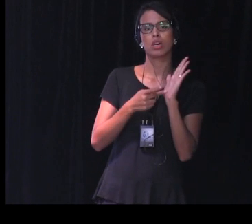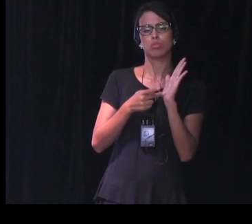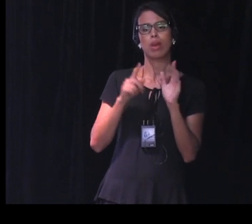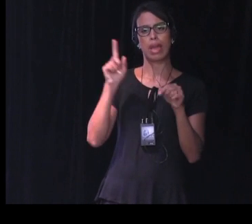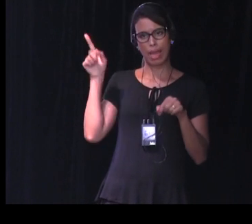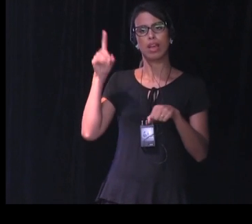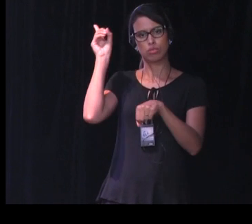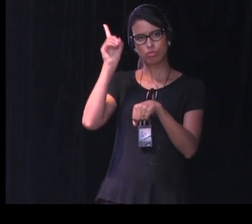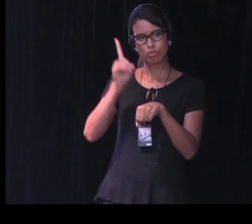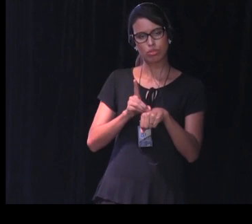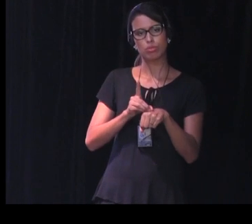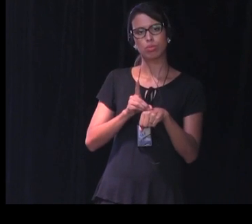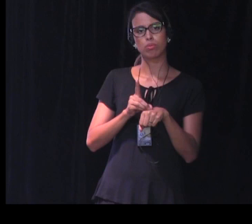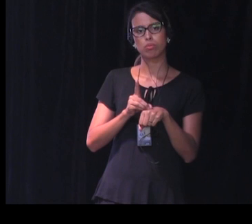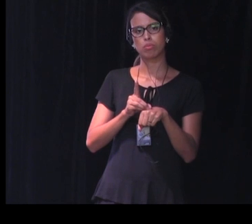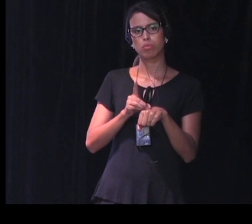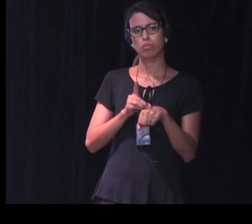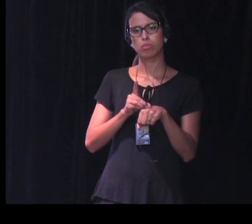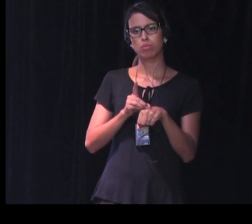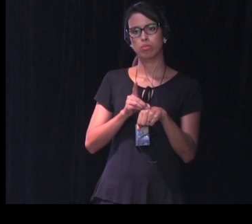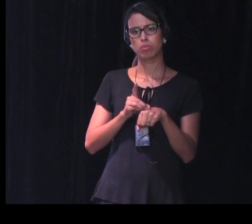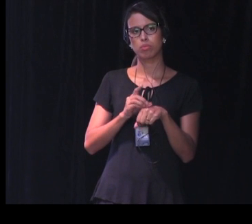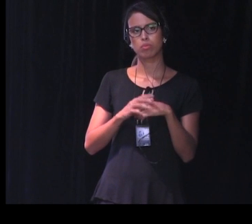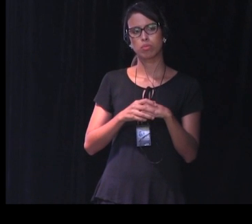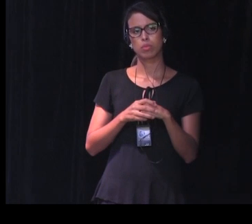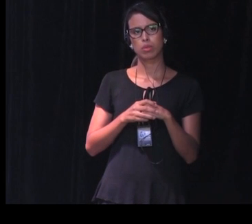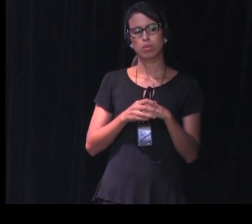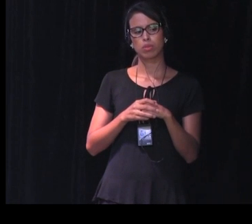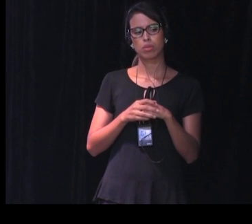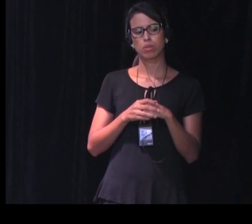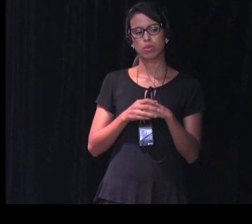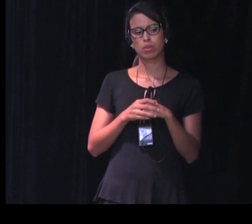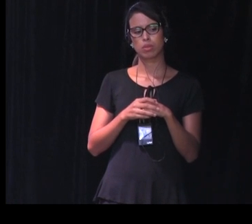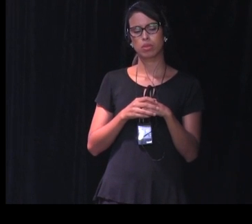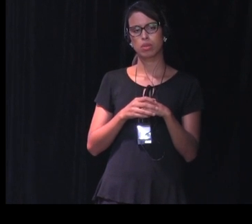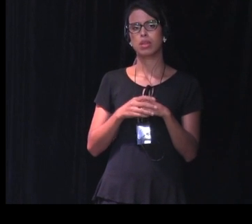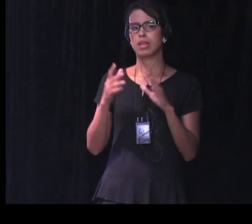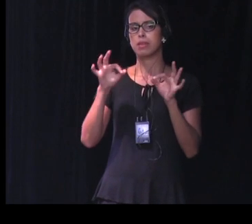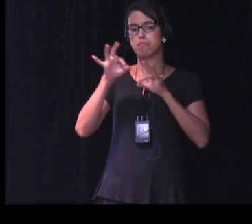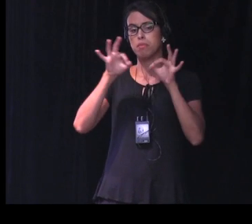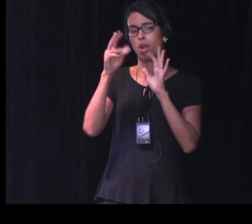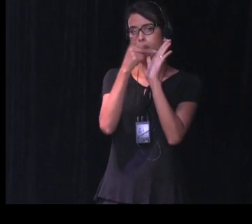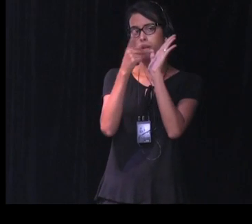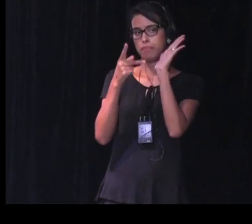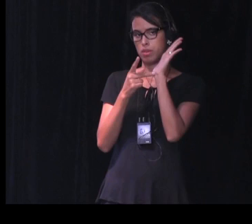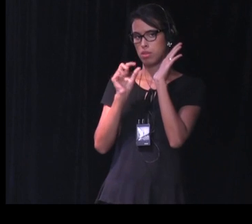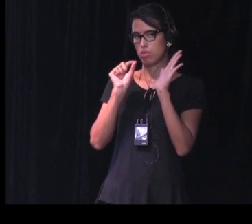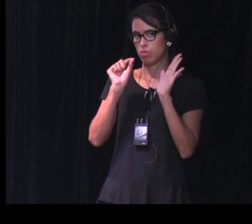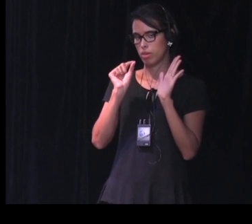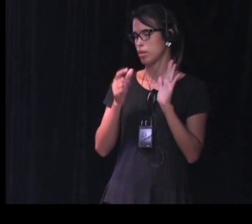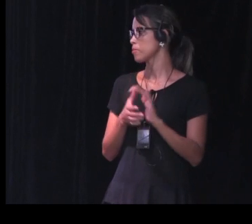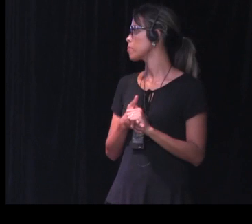Normal e o plano que faz um diretor que chegou a ser intendente de Santiago, ele faz